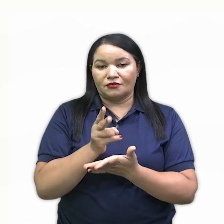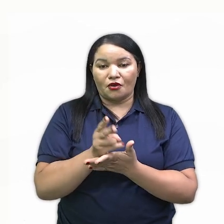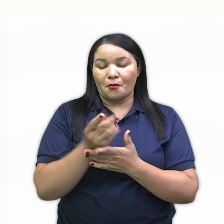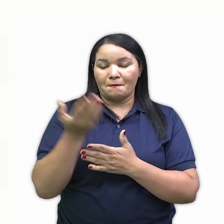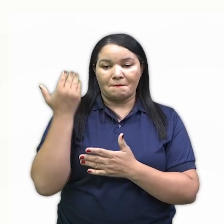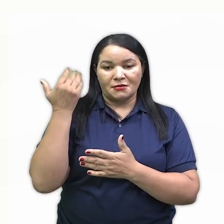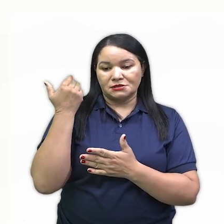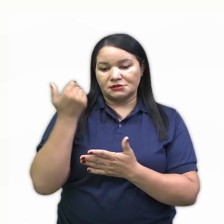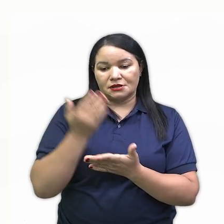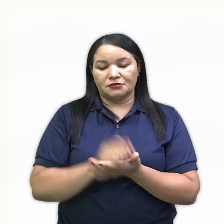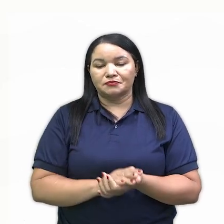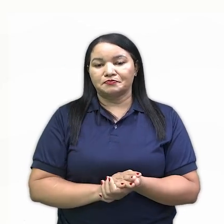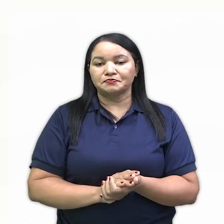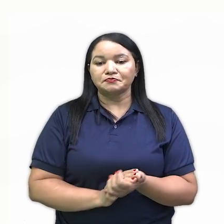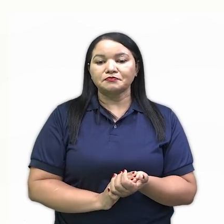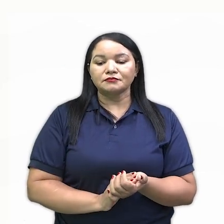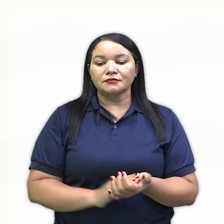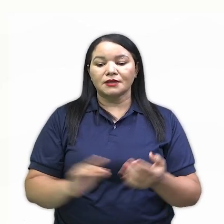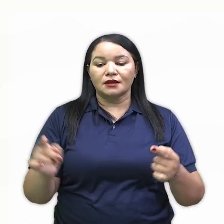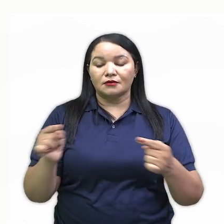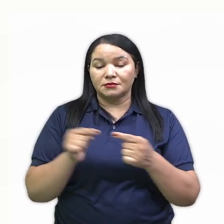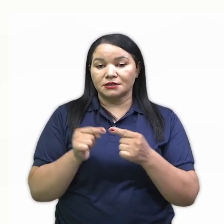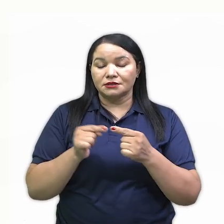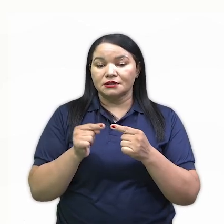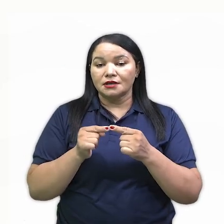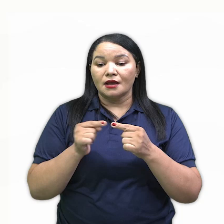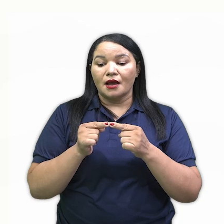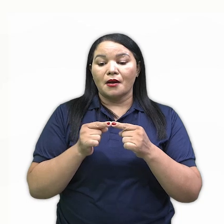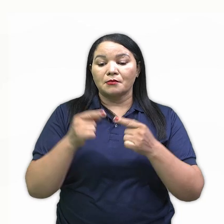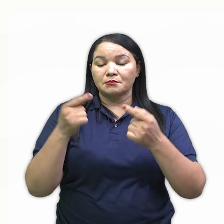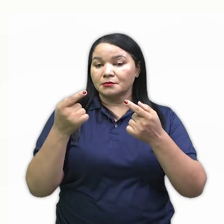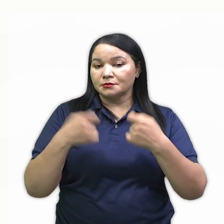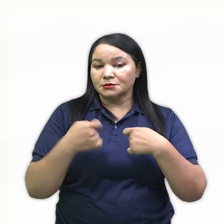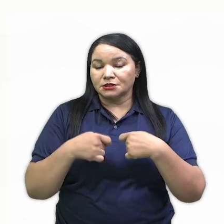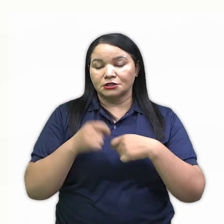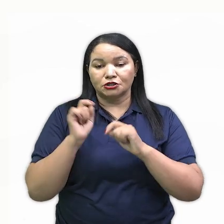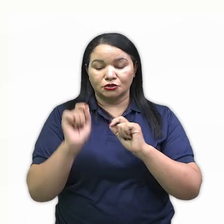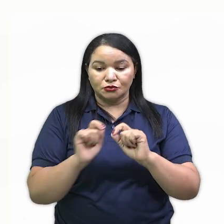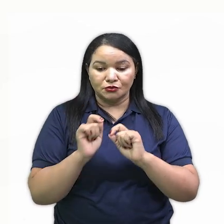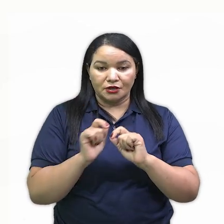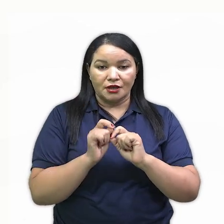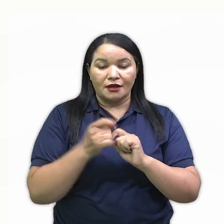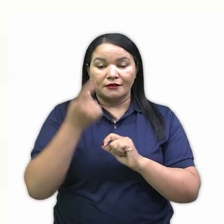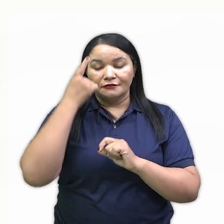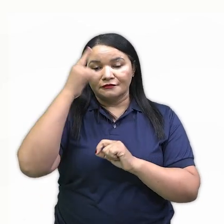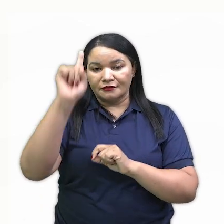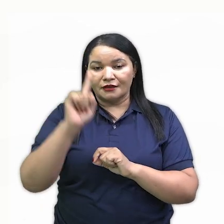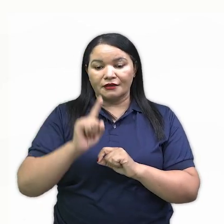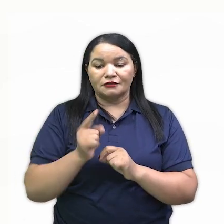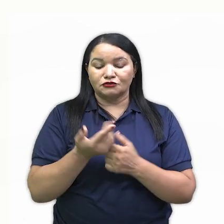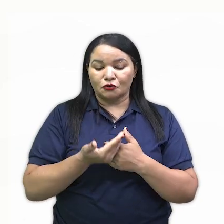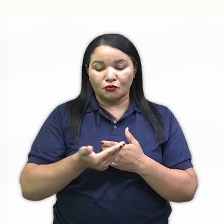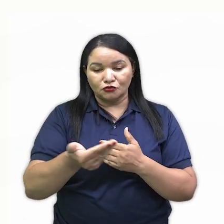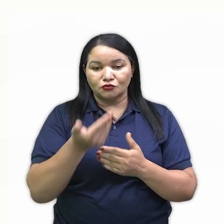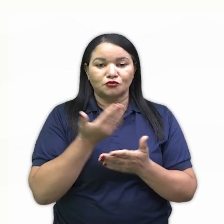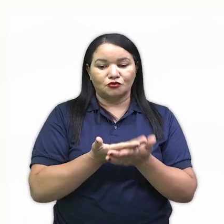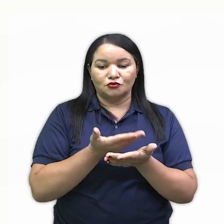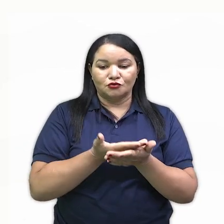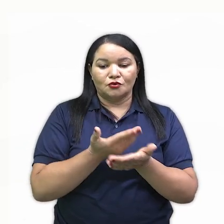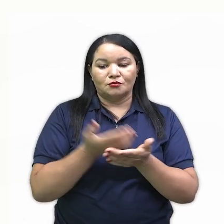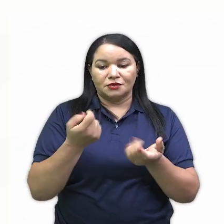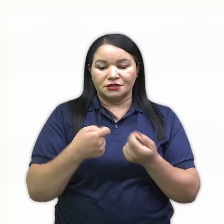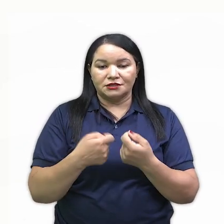passado contínuo, como nós estamos falando. Então, para dar essa ideia de continuidade estudando, eu tenho